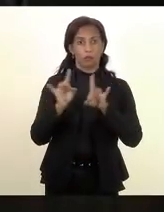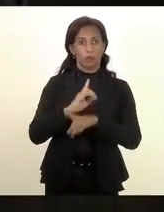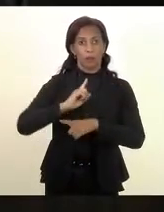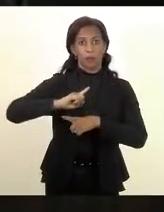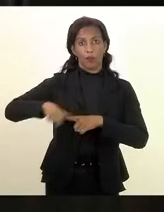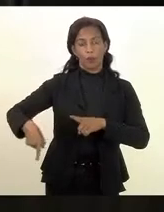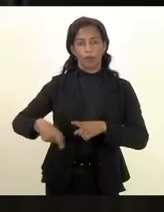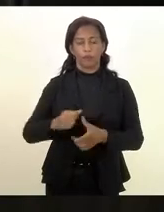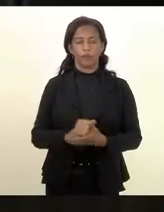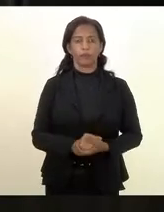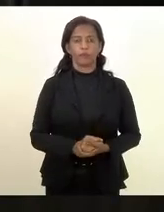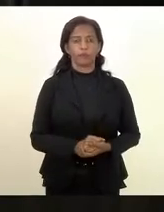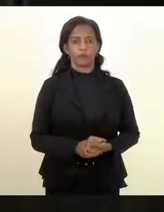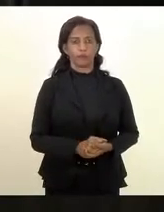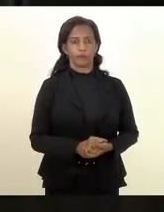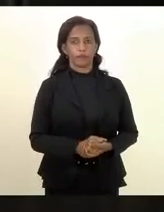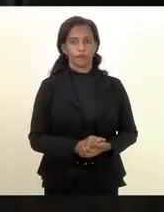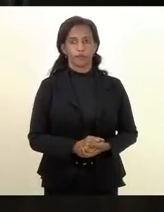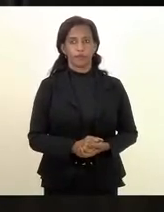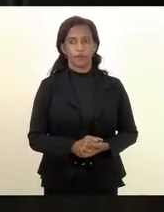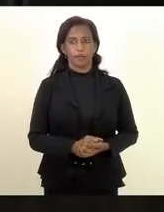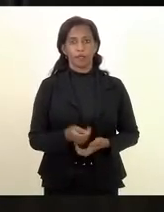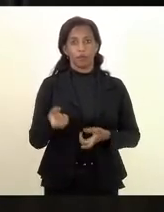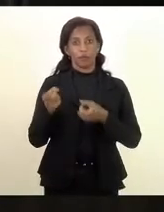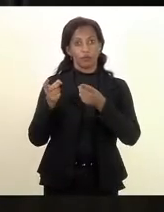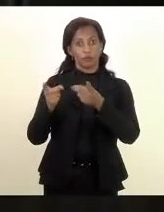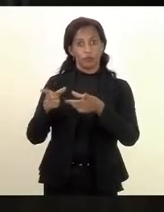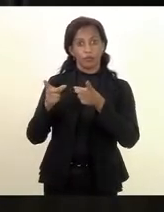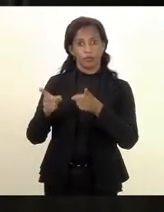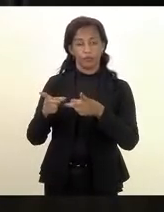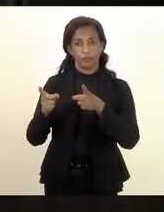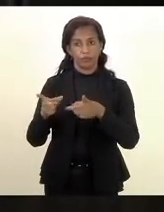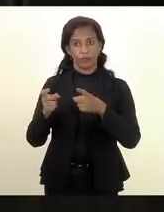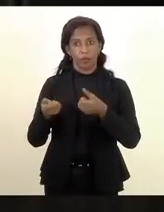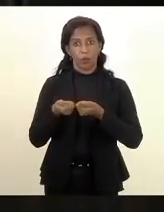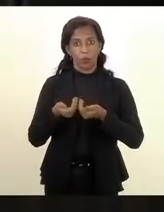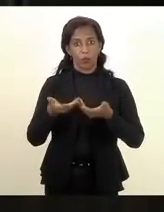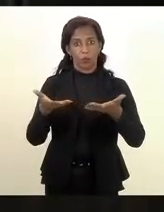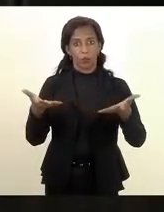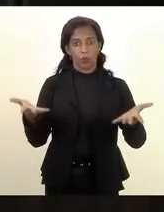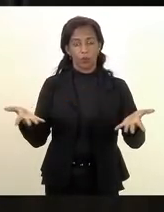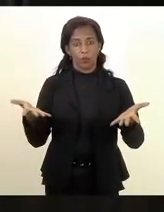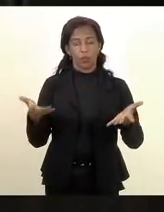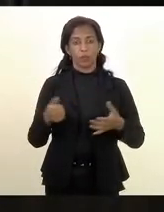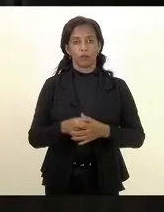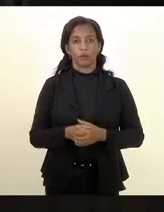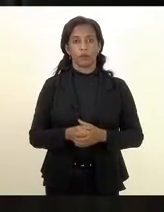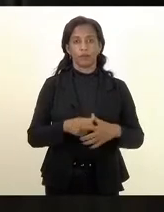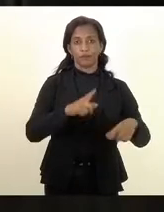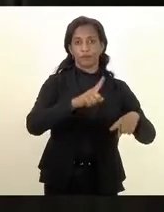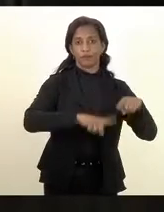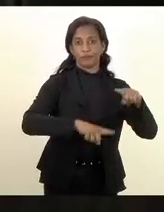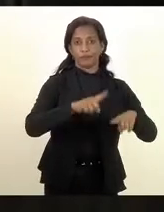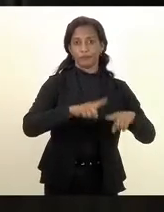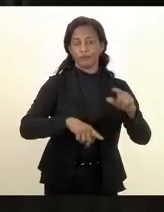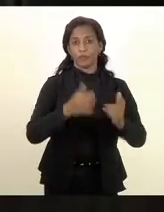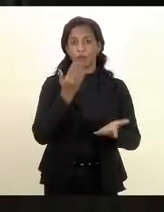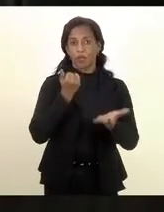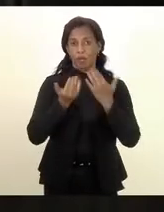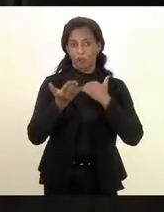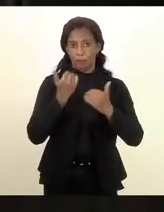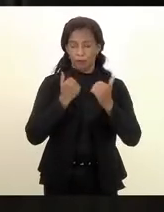proibição de comercialização e distribuição de produtos e alimentos